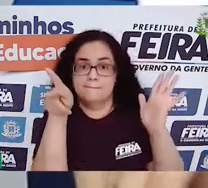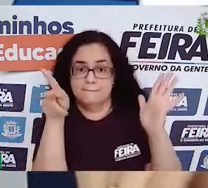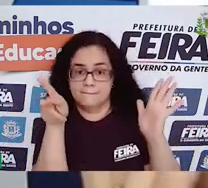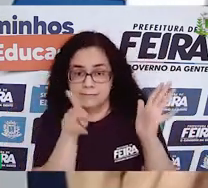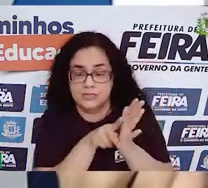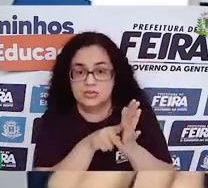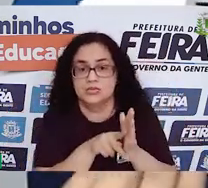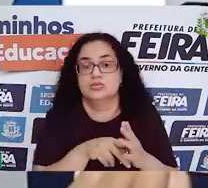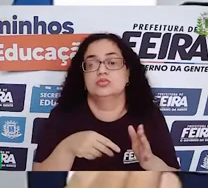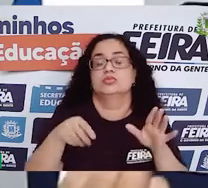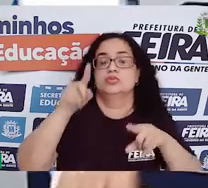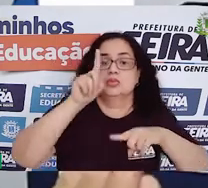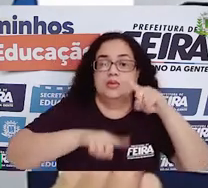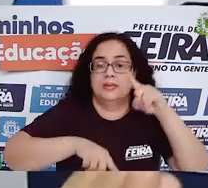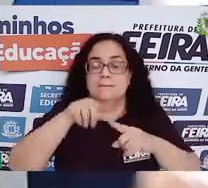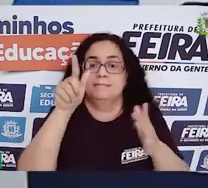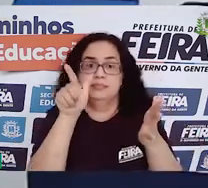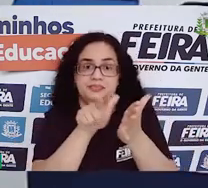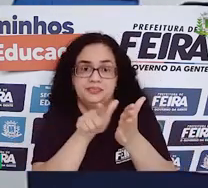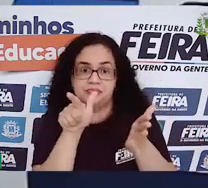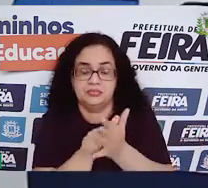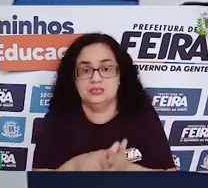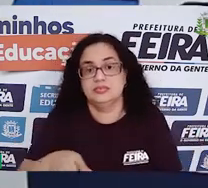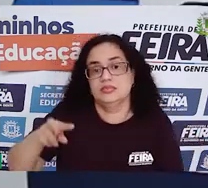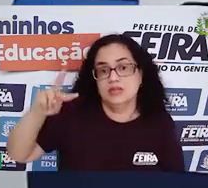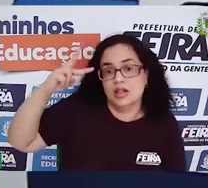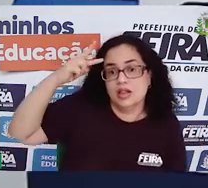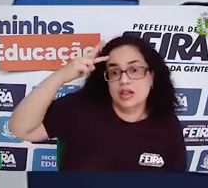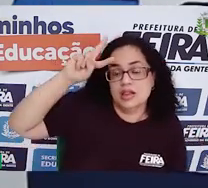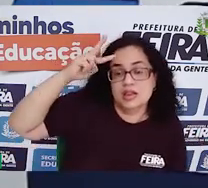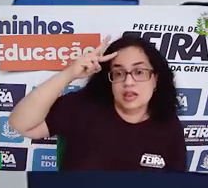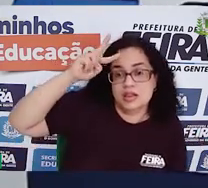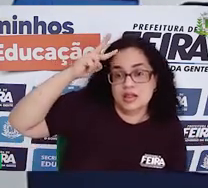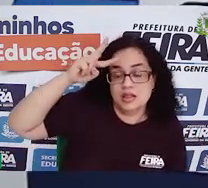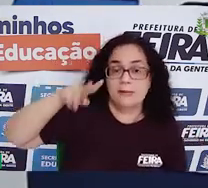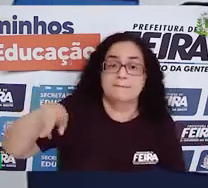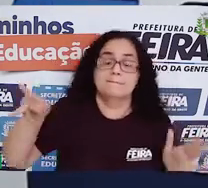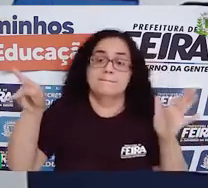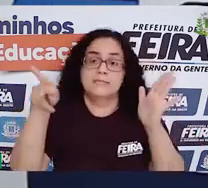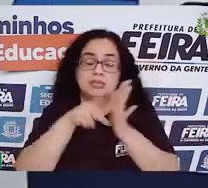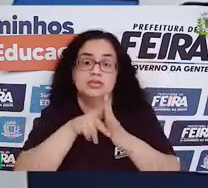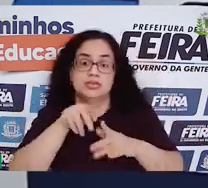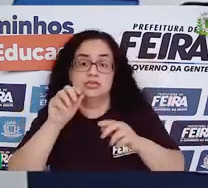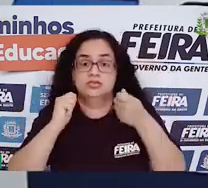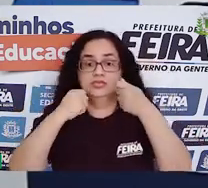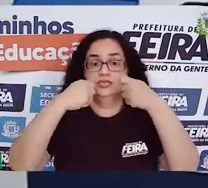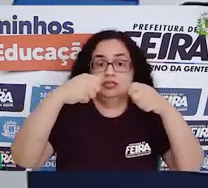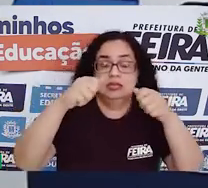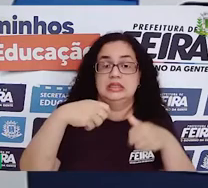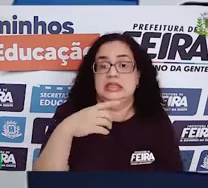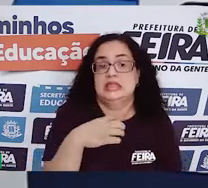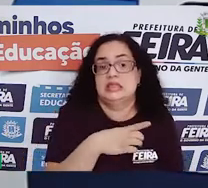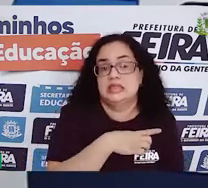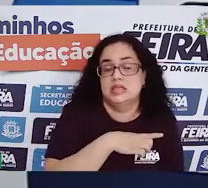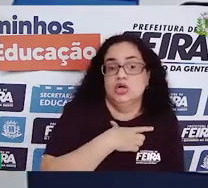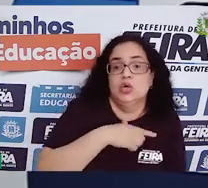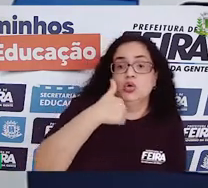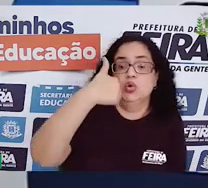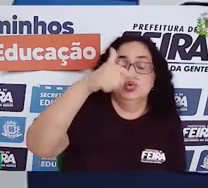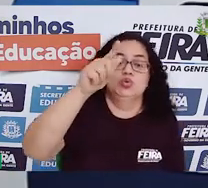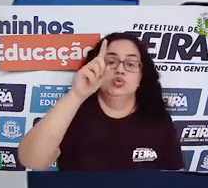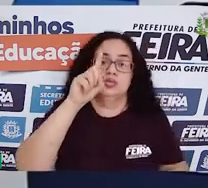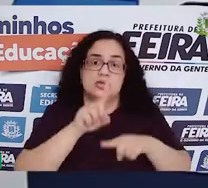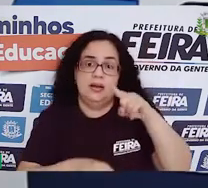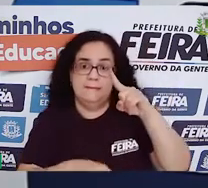desse material, que é o papel. Lembrando que essa propriedade da flexibilidade é algo que aparece em outros